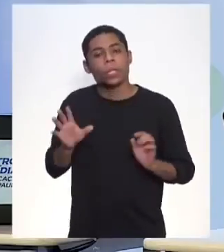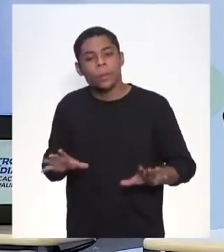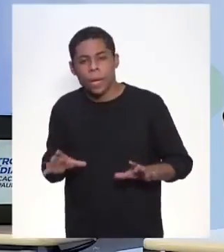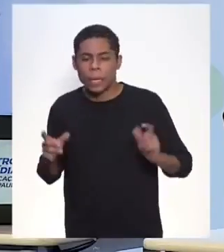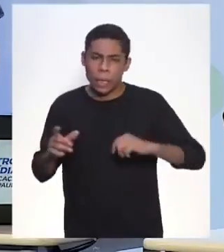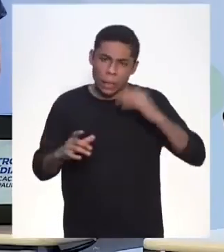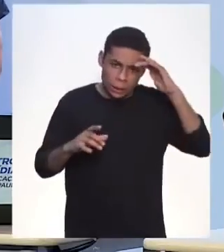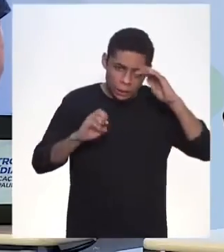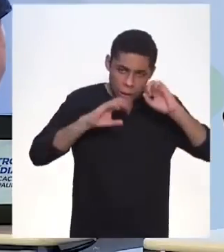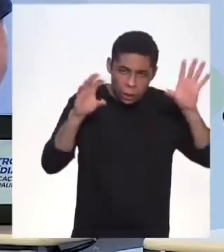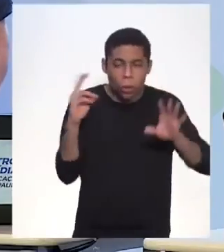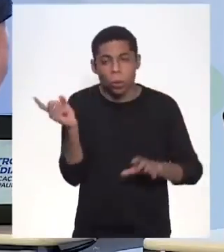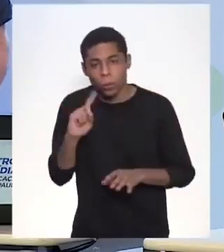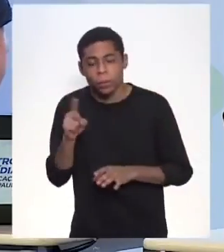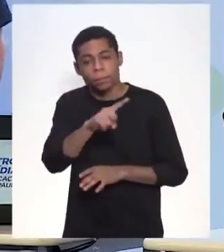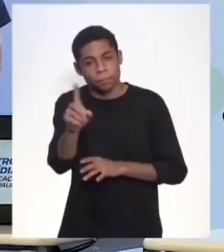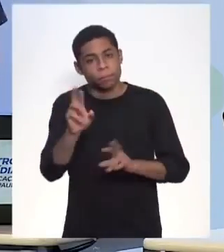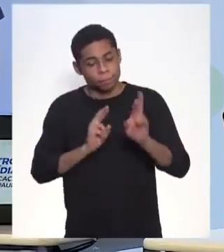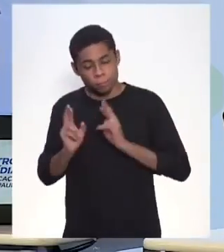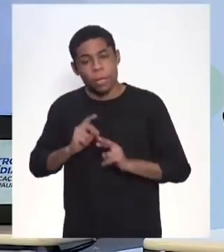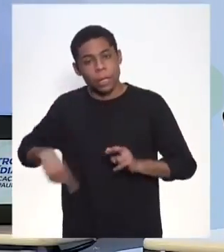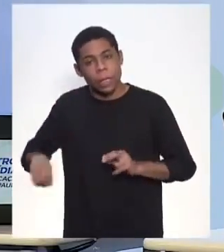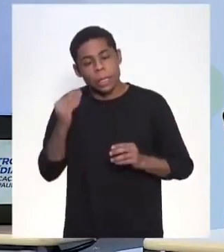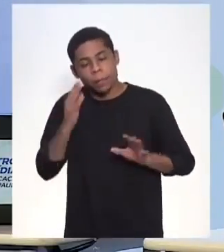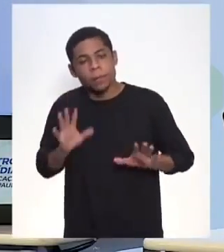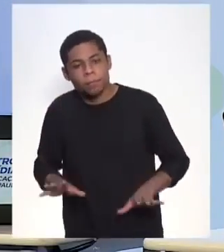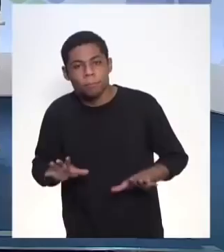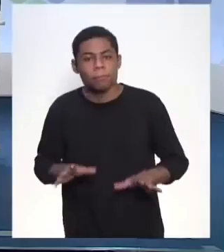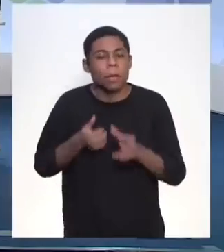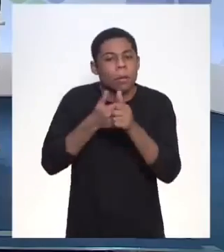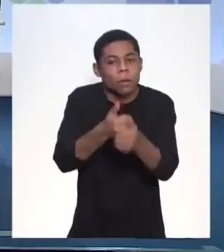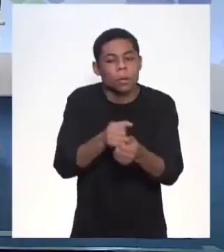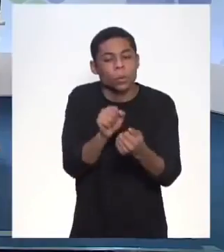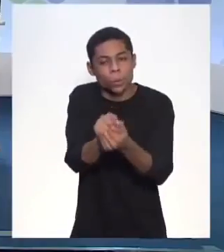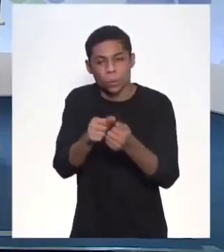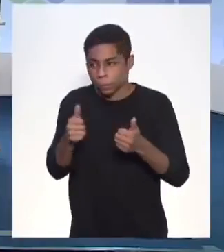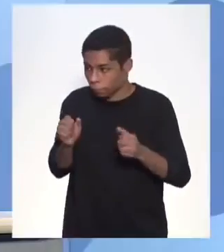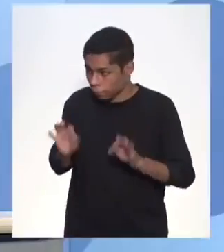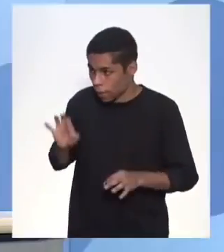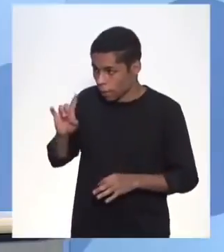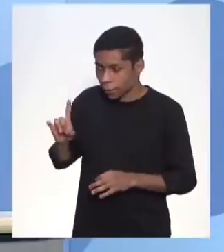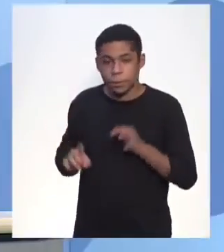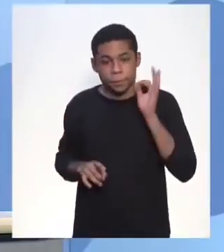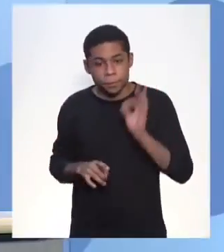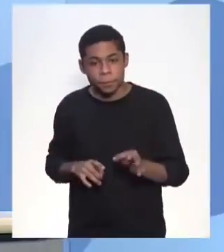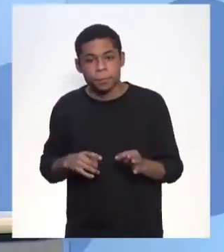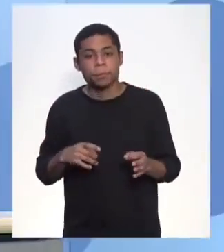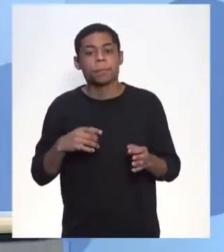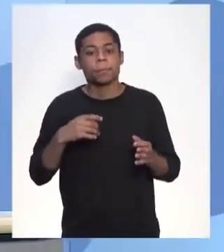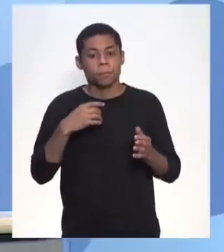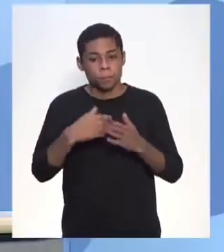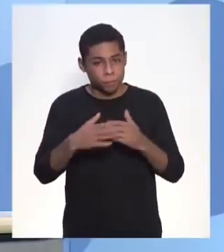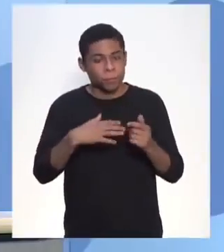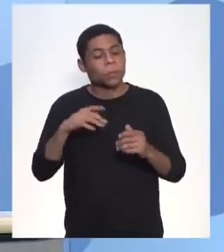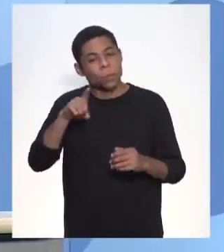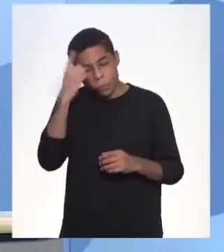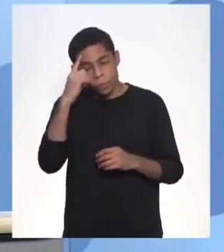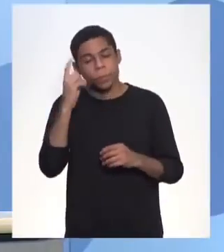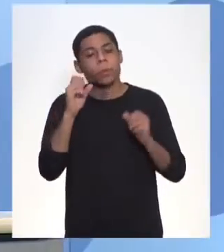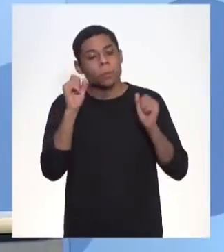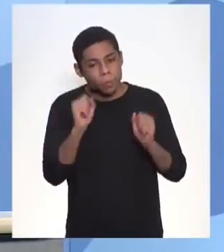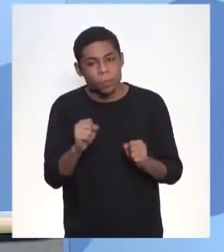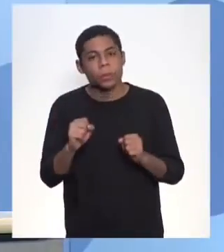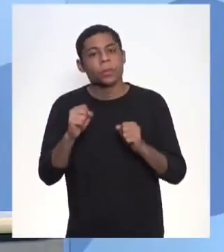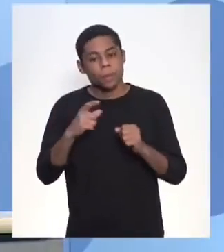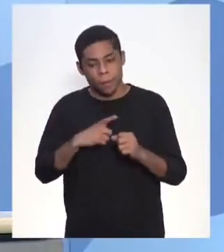para entender, se não está. Daí a gente tenta dar uma segurada aqui e ir um pouco mais lento, né, Red? Exatamente. Ficou a dúvida também, a gente coloca lá